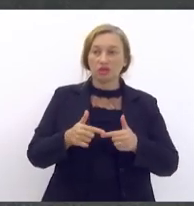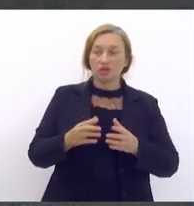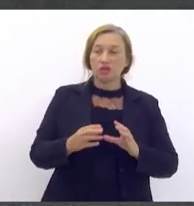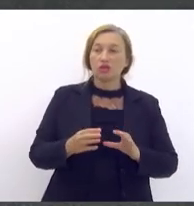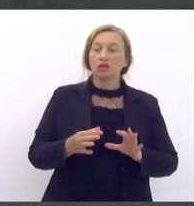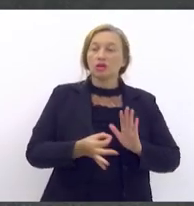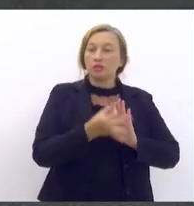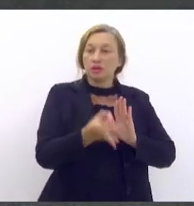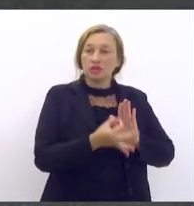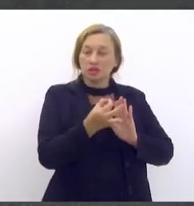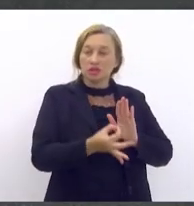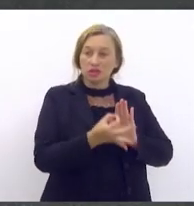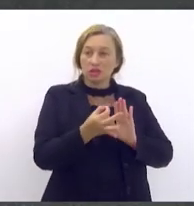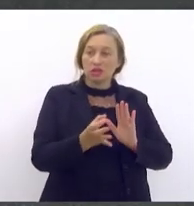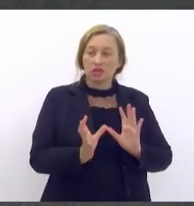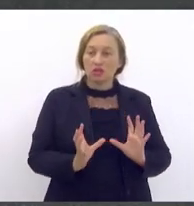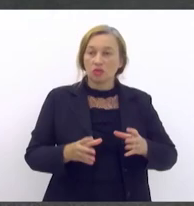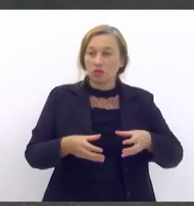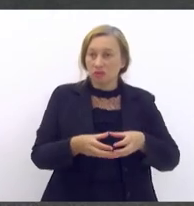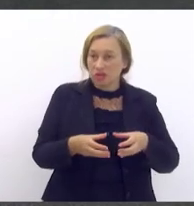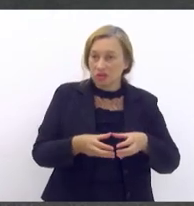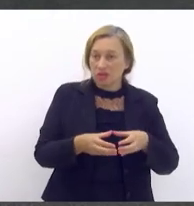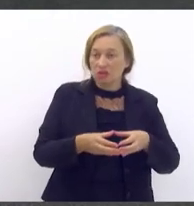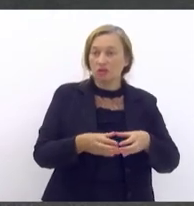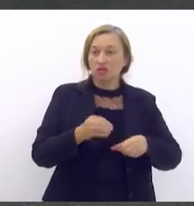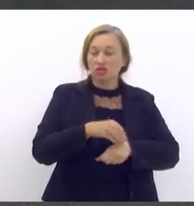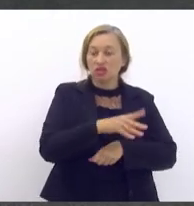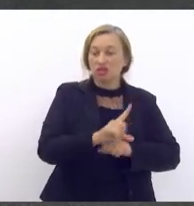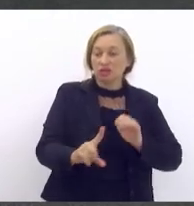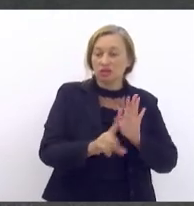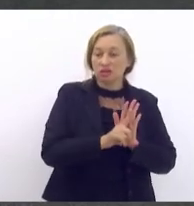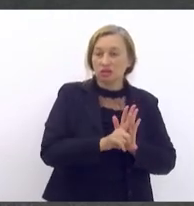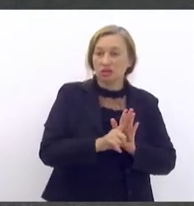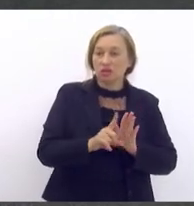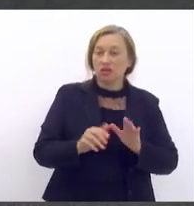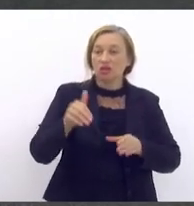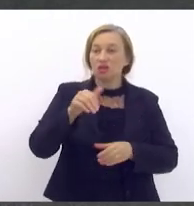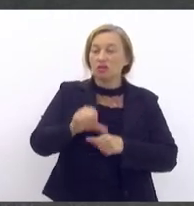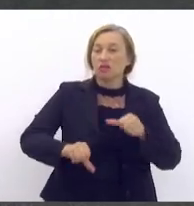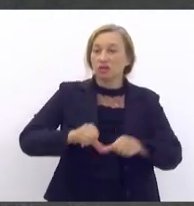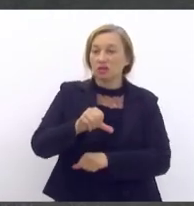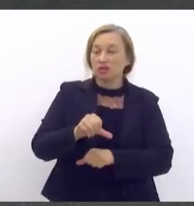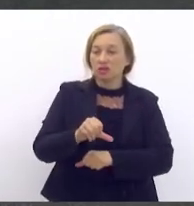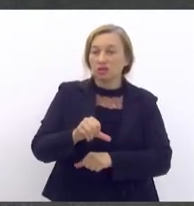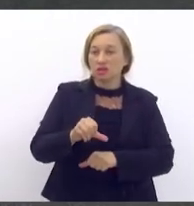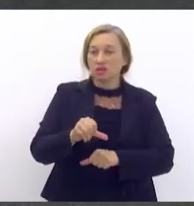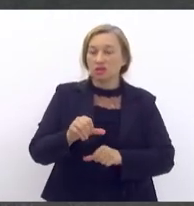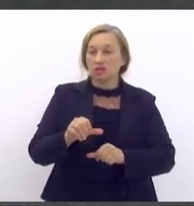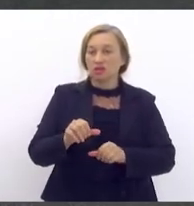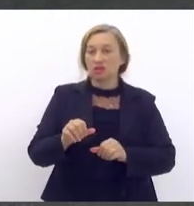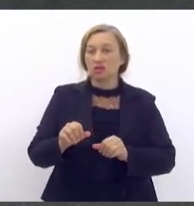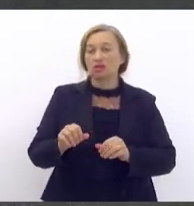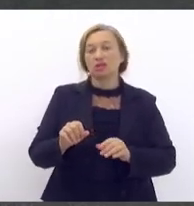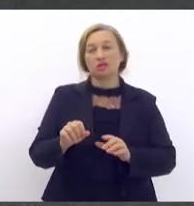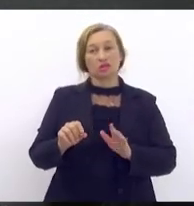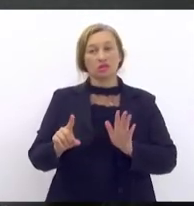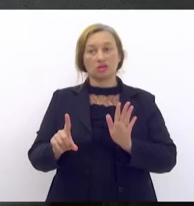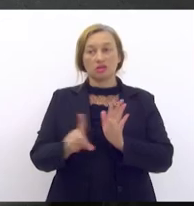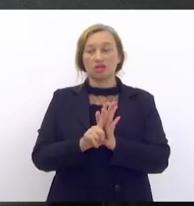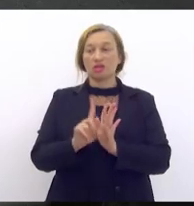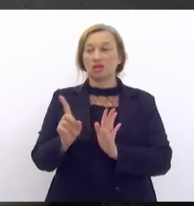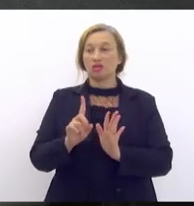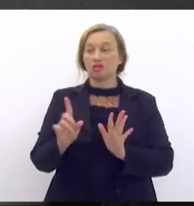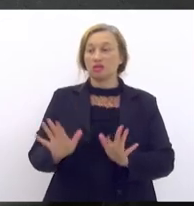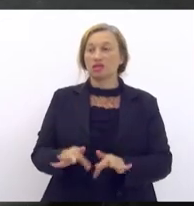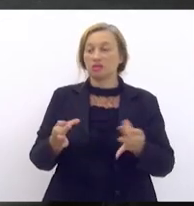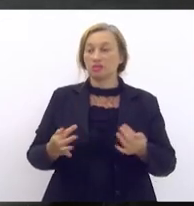Comissão de Indicação Legislativa e votando pela transformação em indicação legislativa e não simples. Para